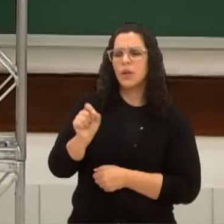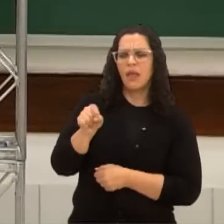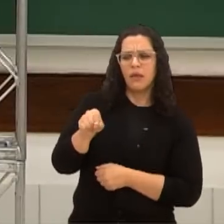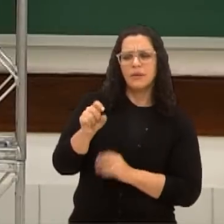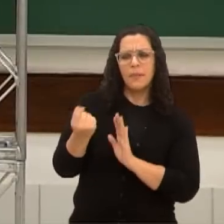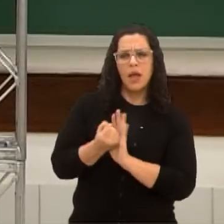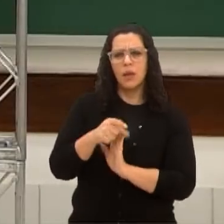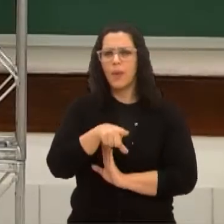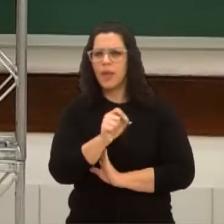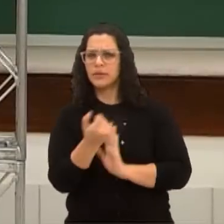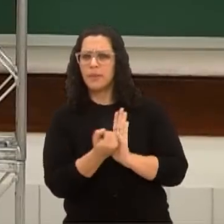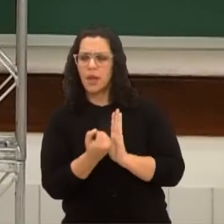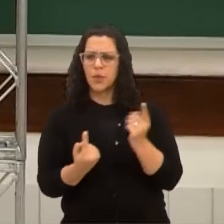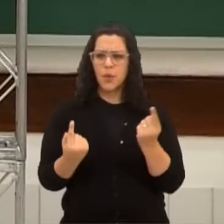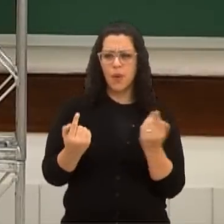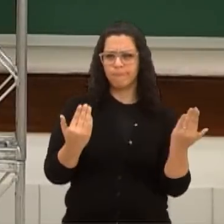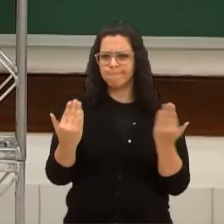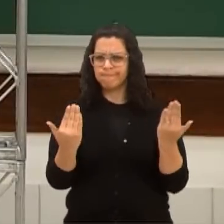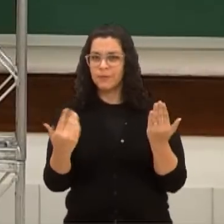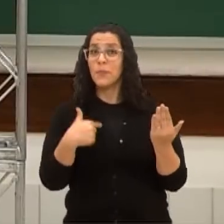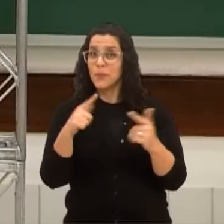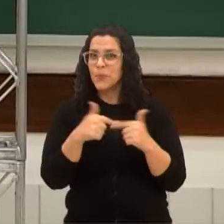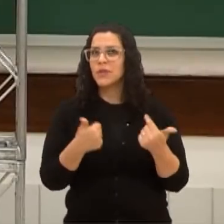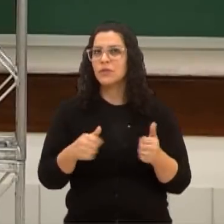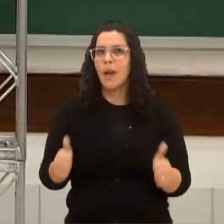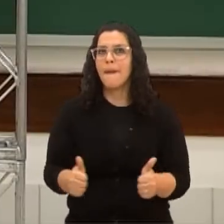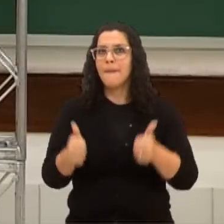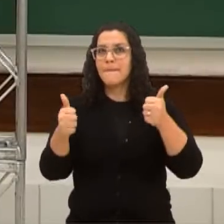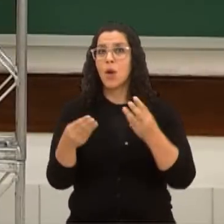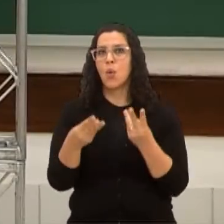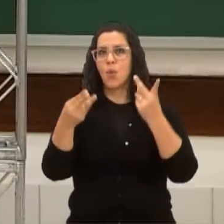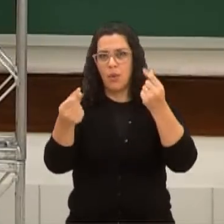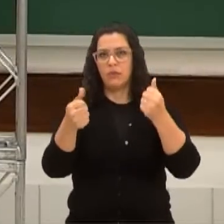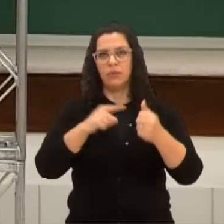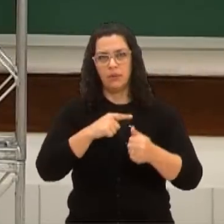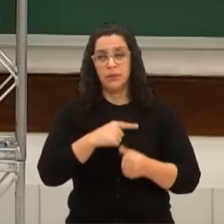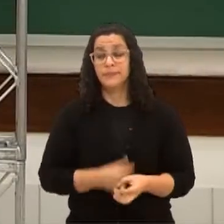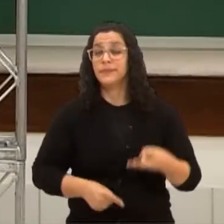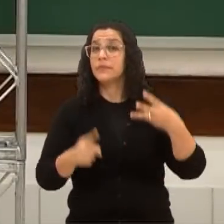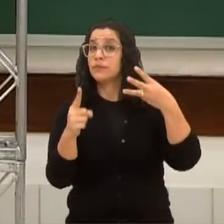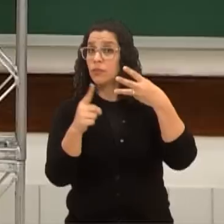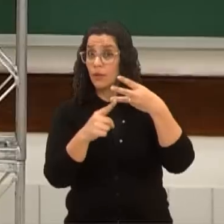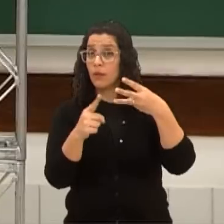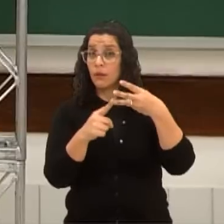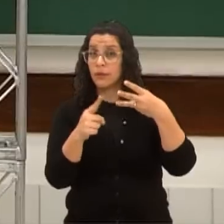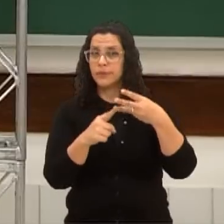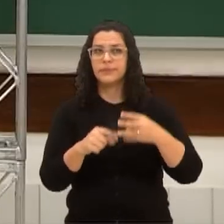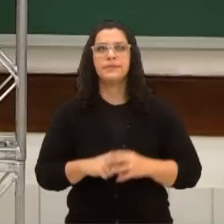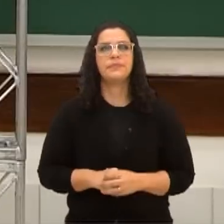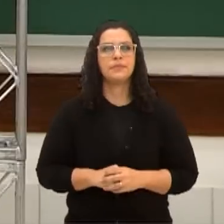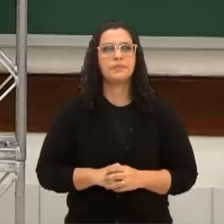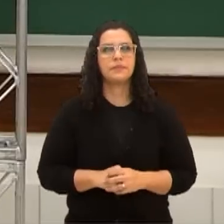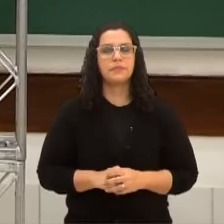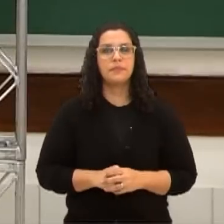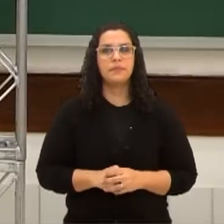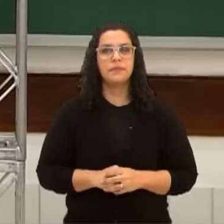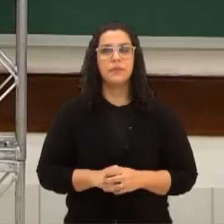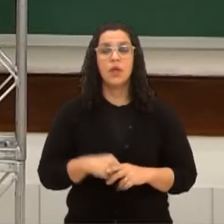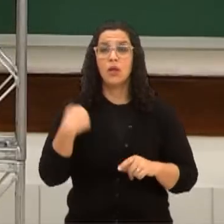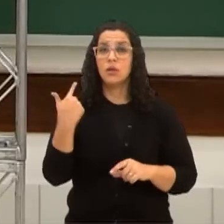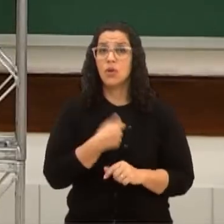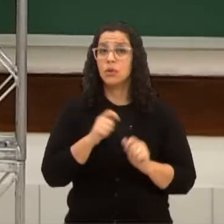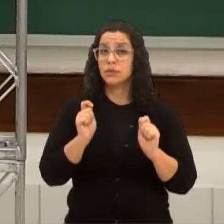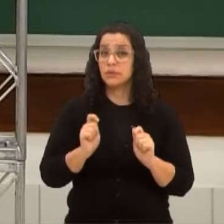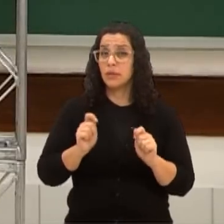esse produto melhor. Então vai haver uma melhoria na qualidade desses produtos também. E uma outra característica positiva é a